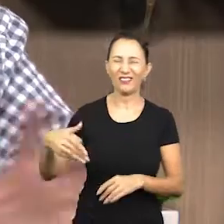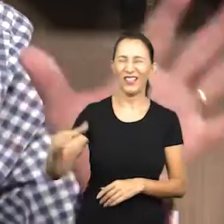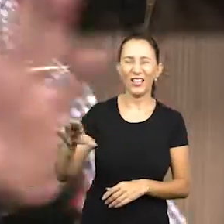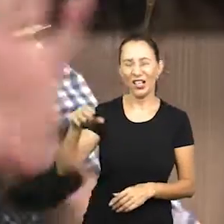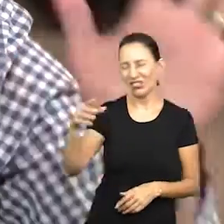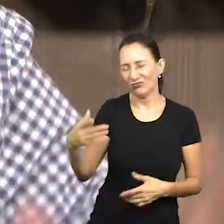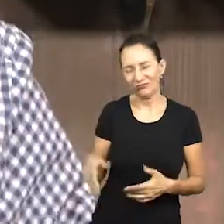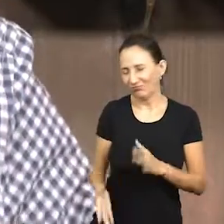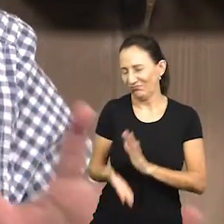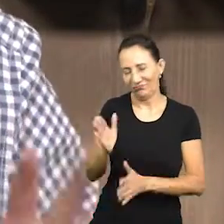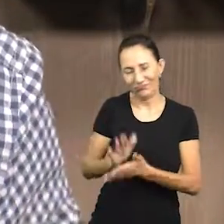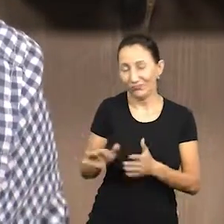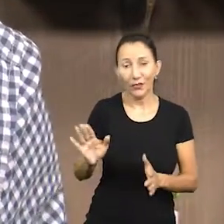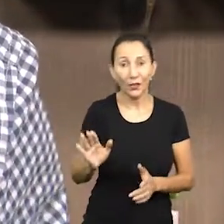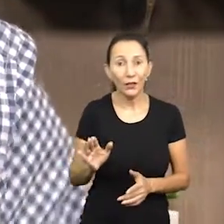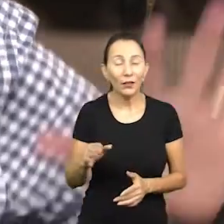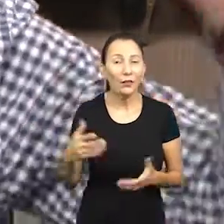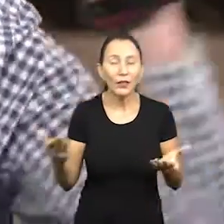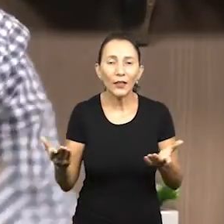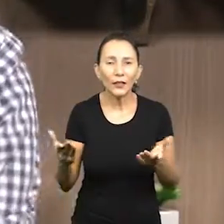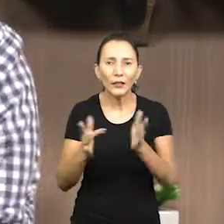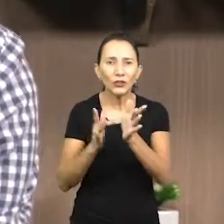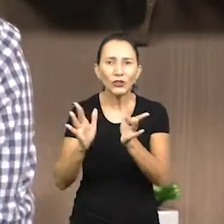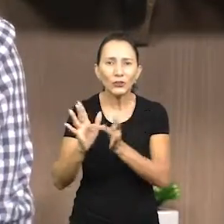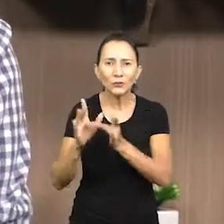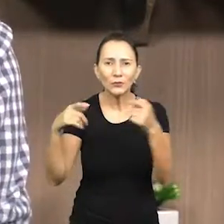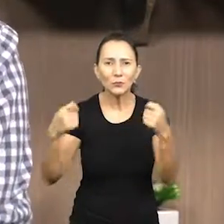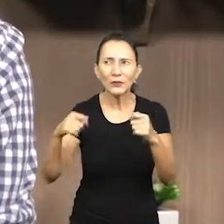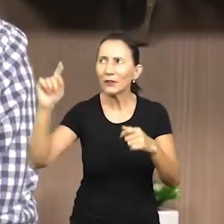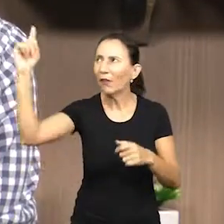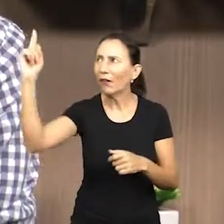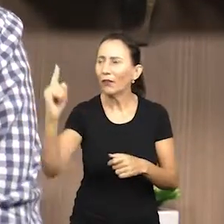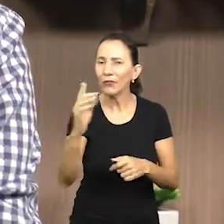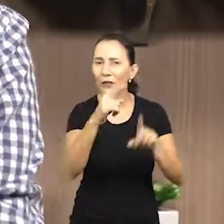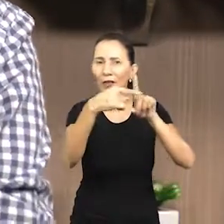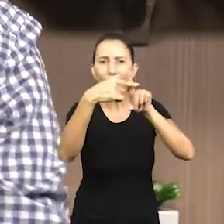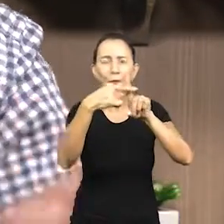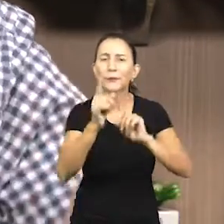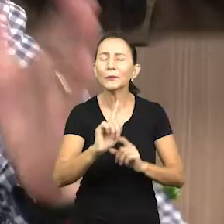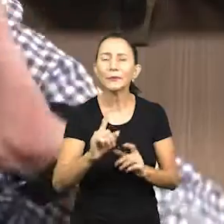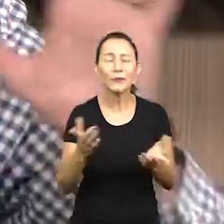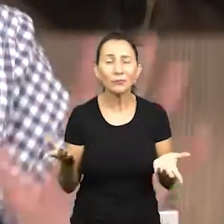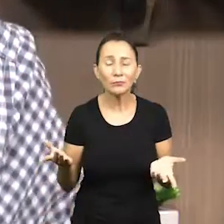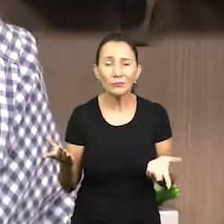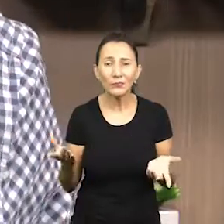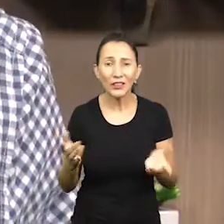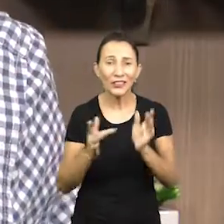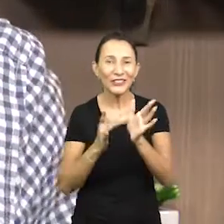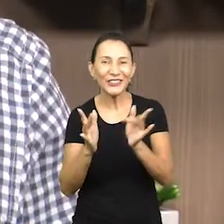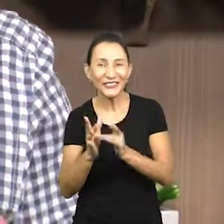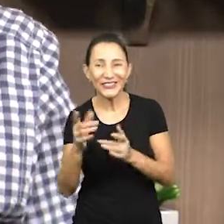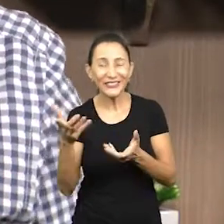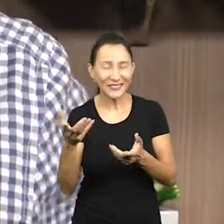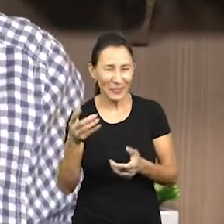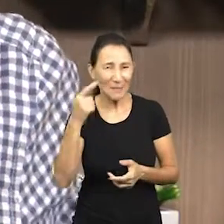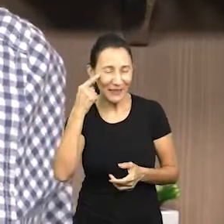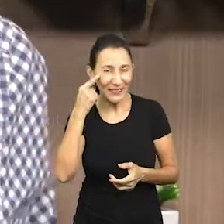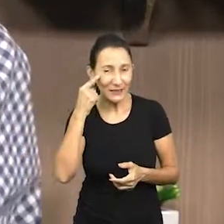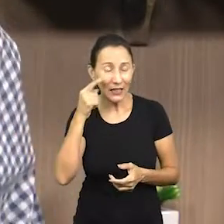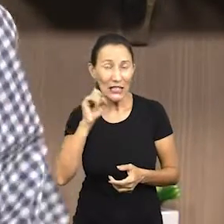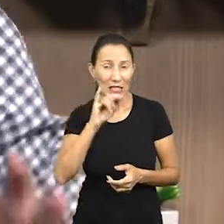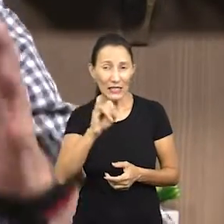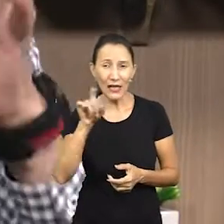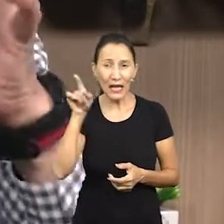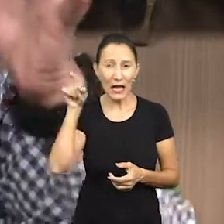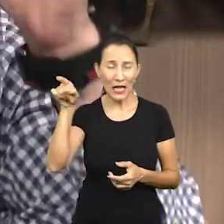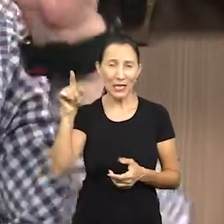hoje entre nós, sem ter ido para a cruz. Sendo ele eterno, ele viveria também na sua